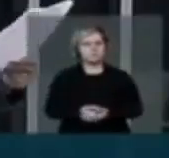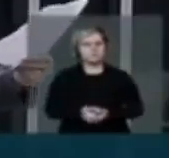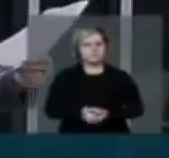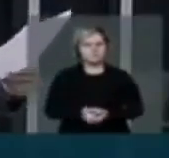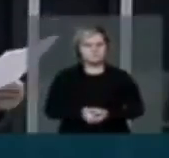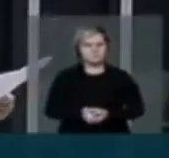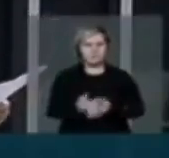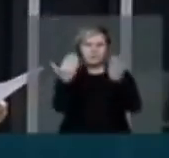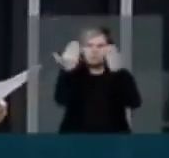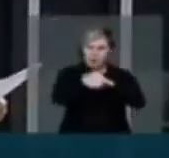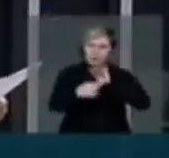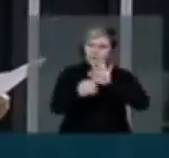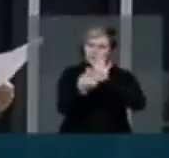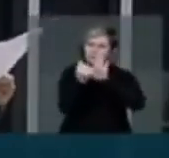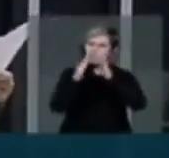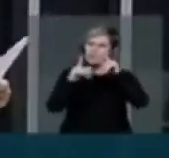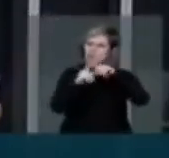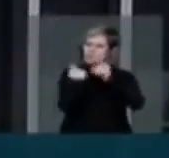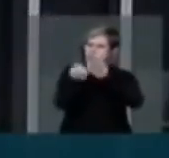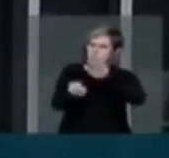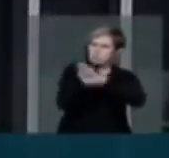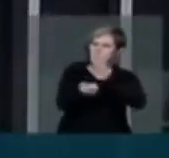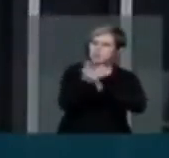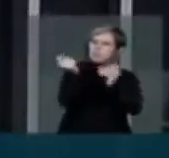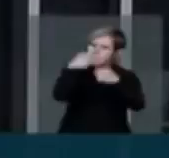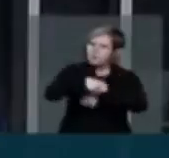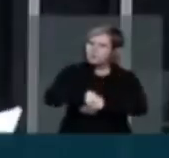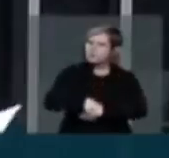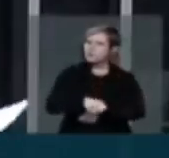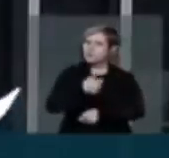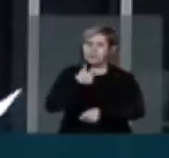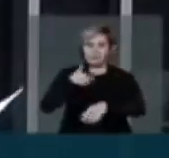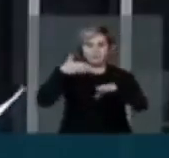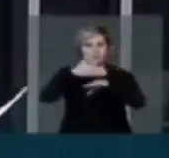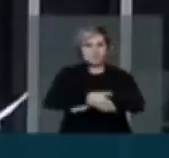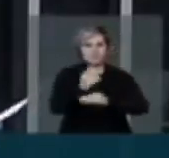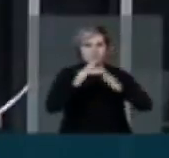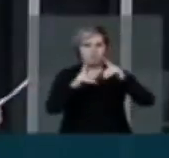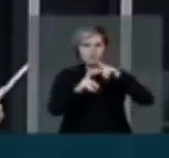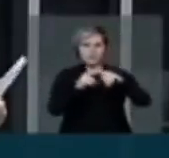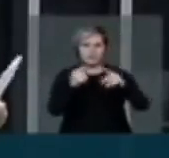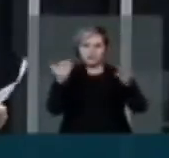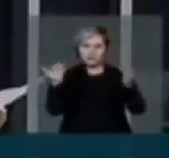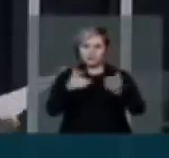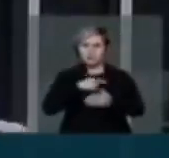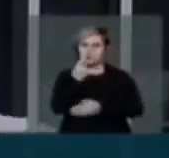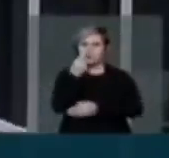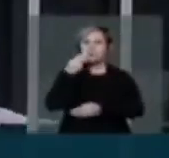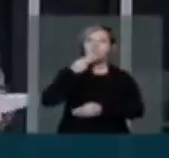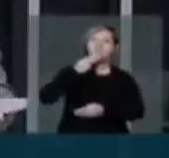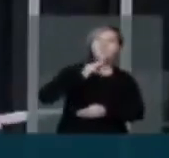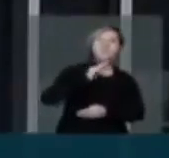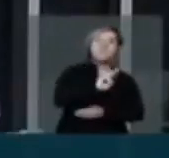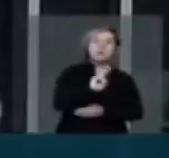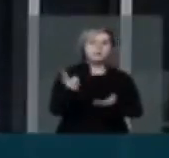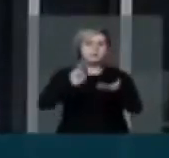me prove que as igrejas recebem. Eu faço parte de uma igreja que hoje tem 1 milhão de membros no estado de Pernambuco, presidida pelo pastor